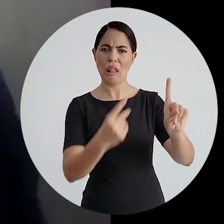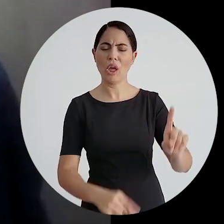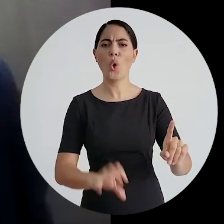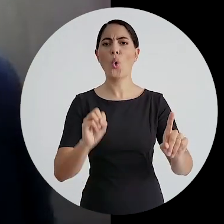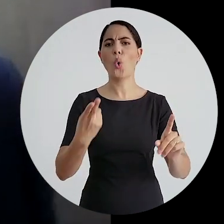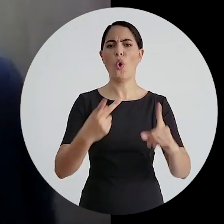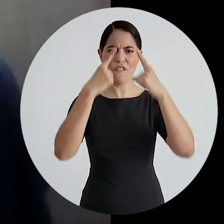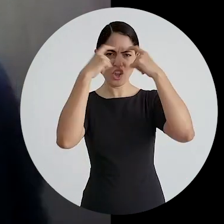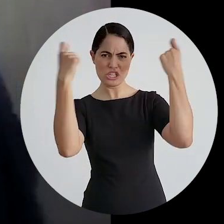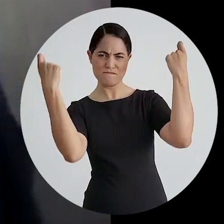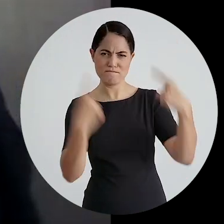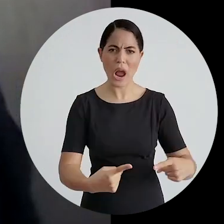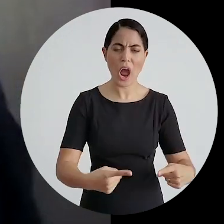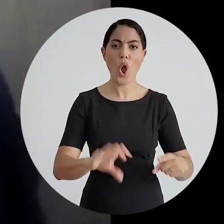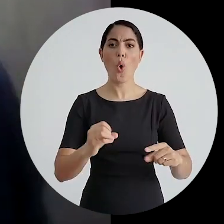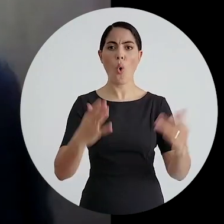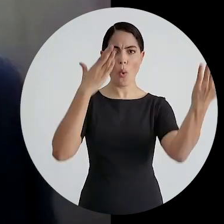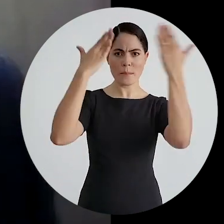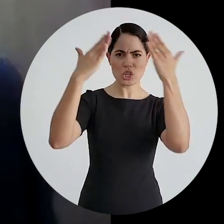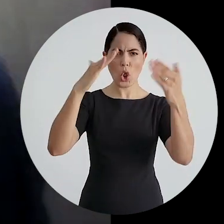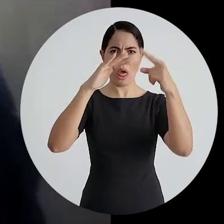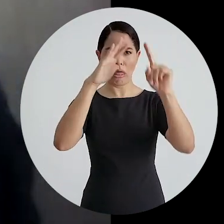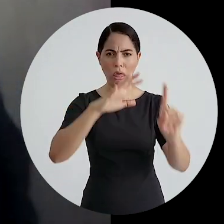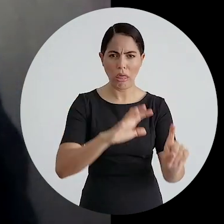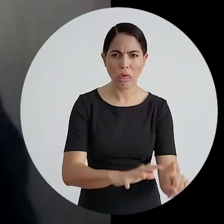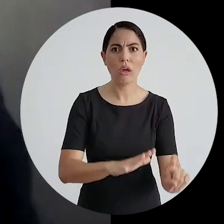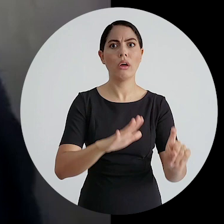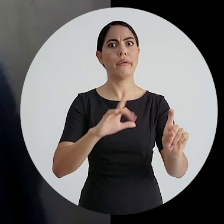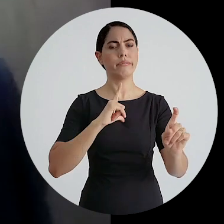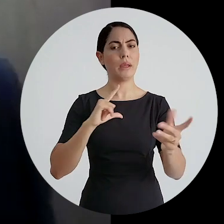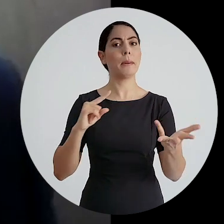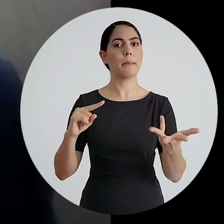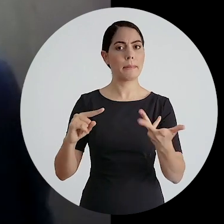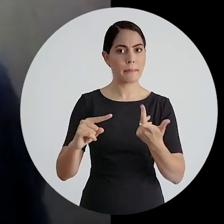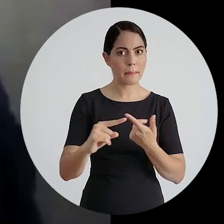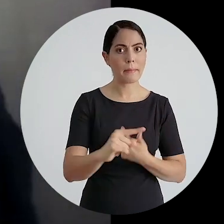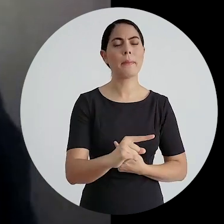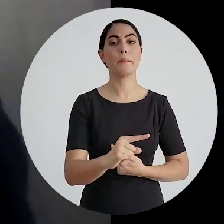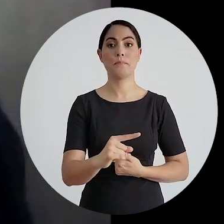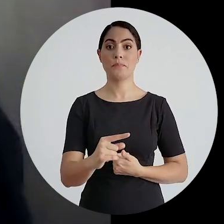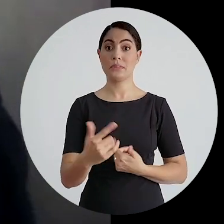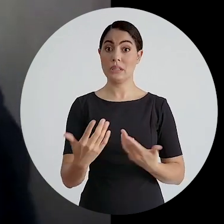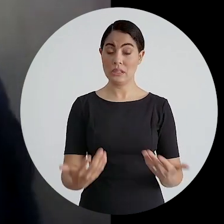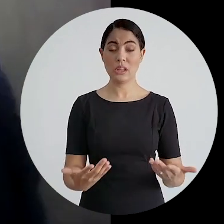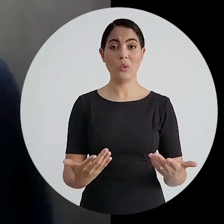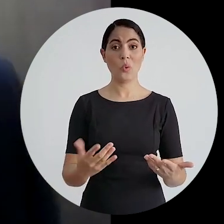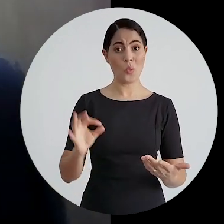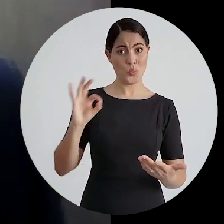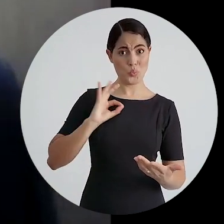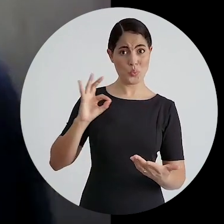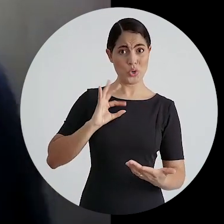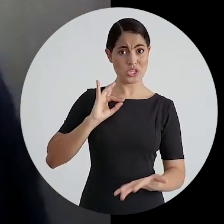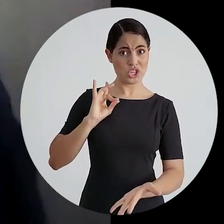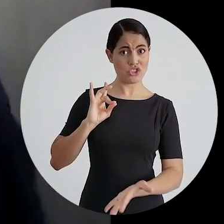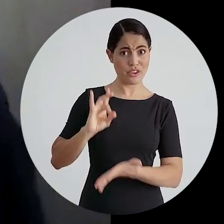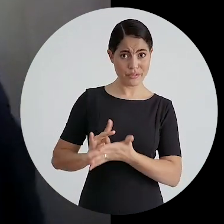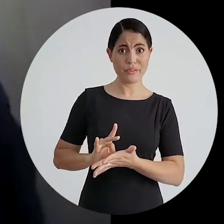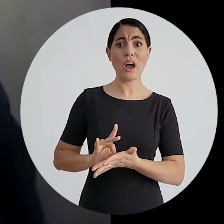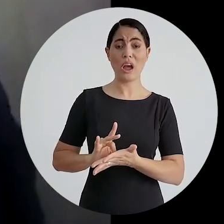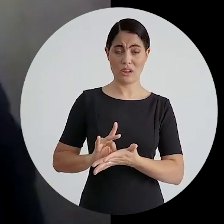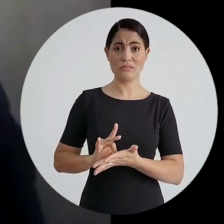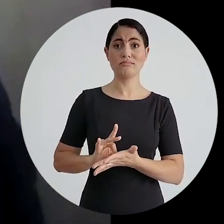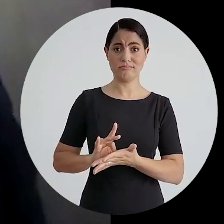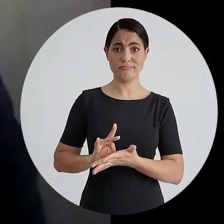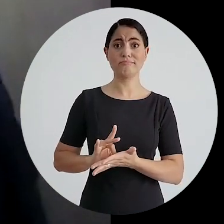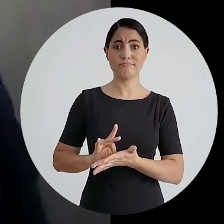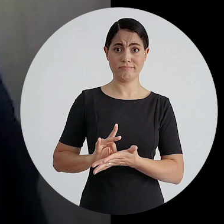a violência desmedida, a tortura psicológica, a humilhação, isso não faz parte de uma